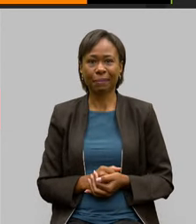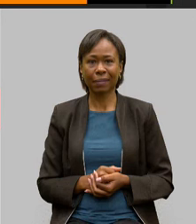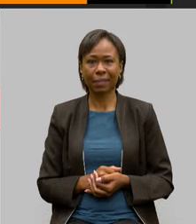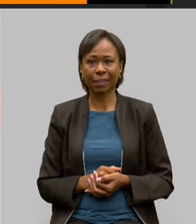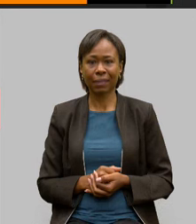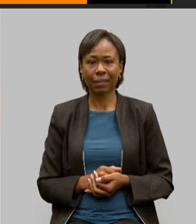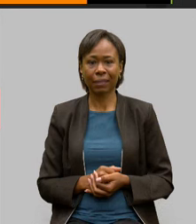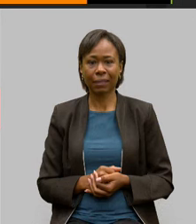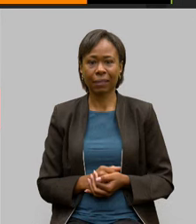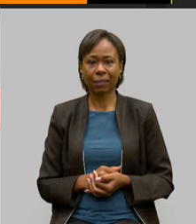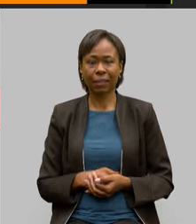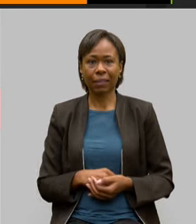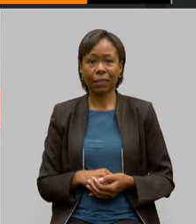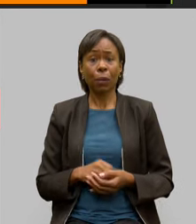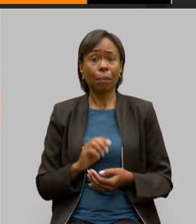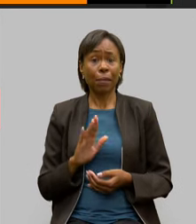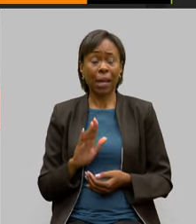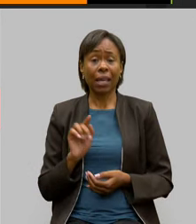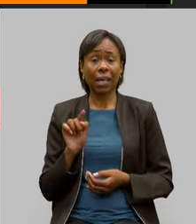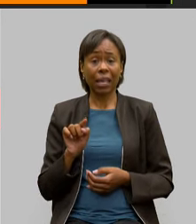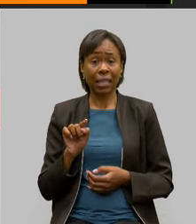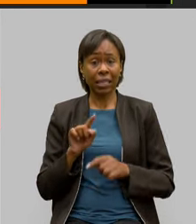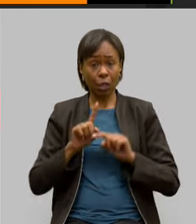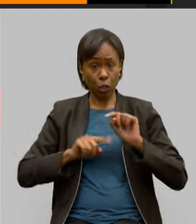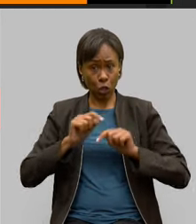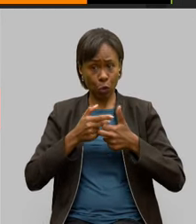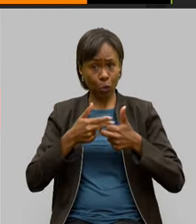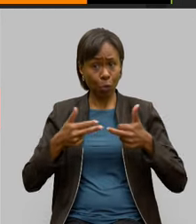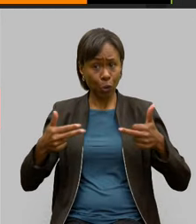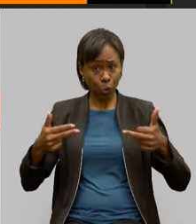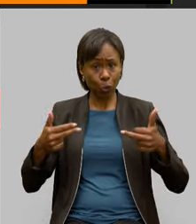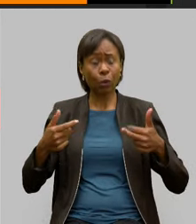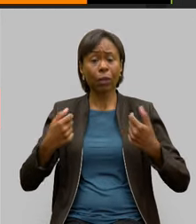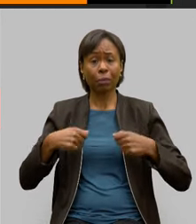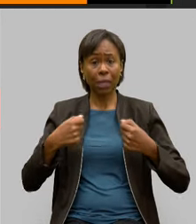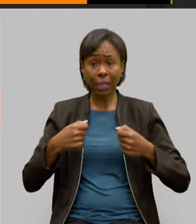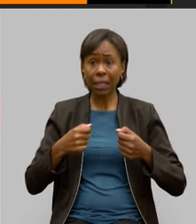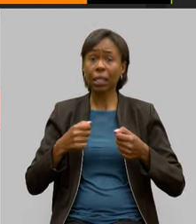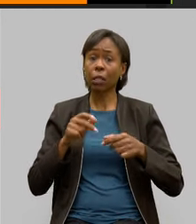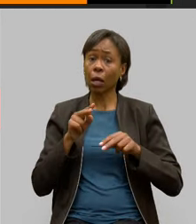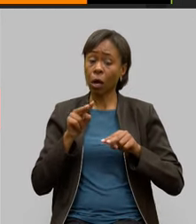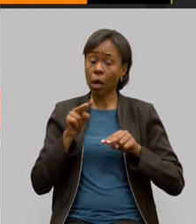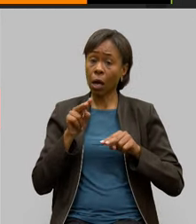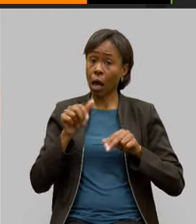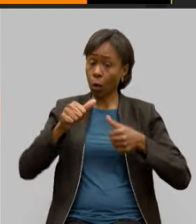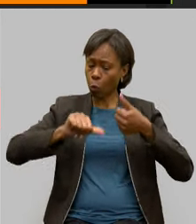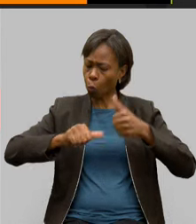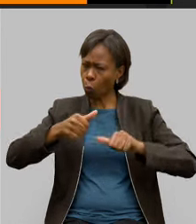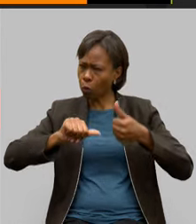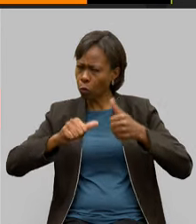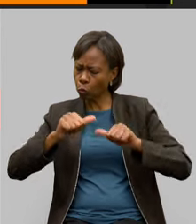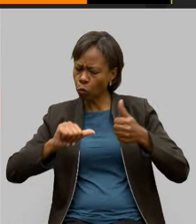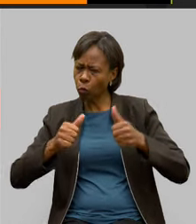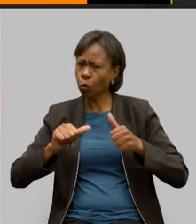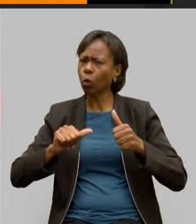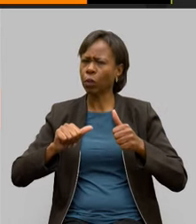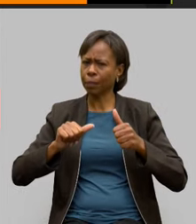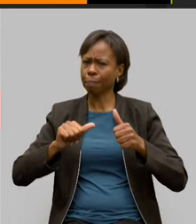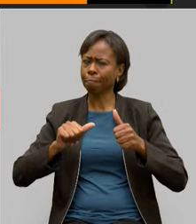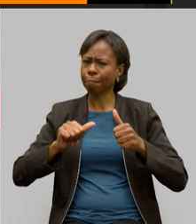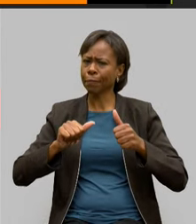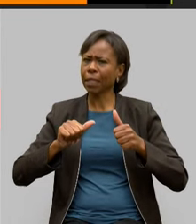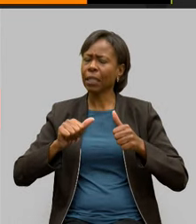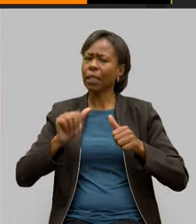eh só que esses produtos como eu falei Eles precisam passar por esse controle da qualidade e a gente enquanto um laboratório oficial